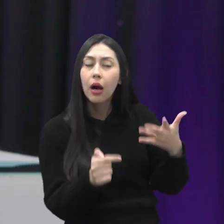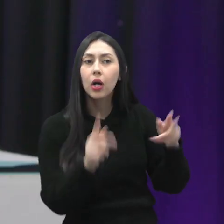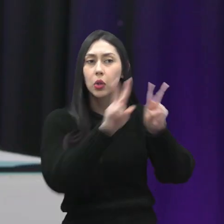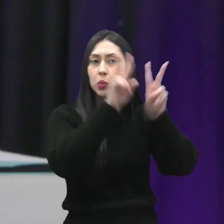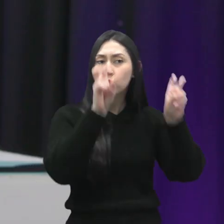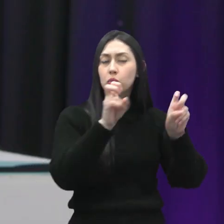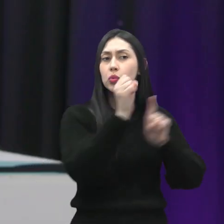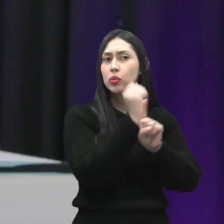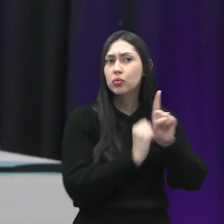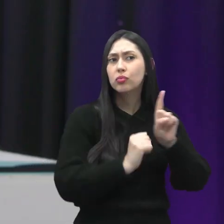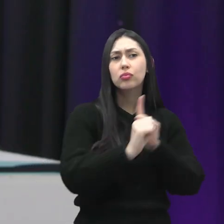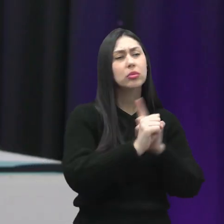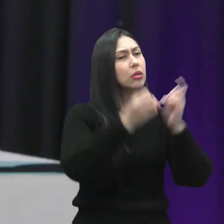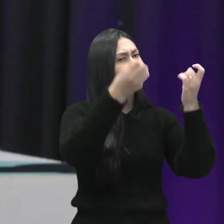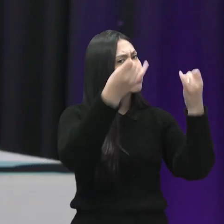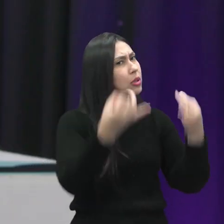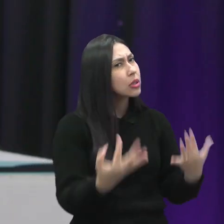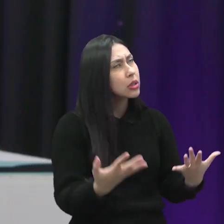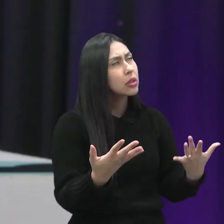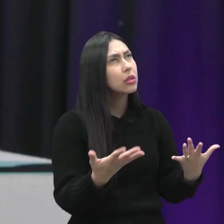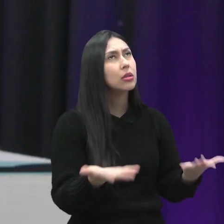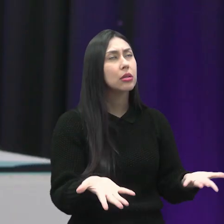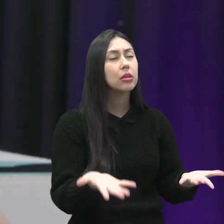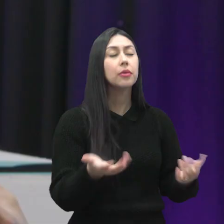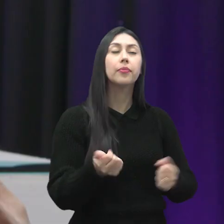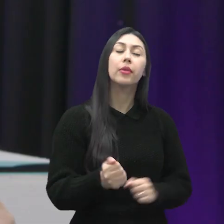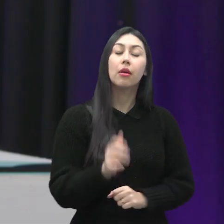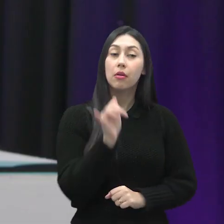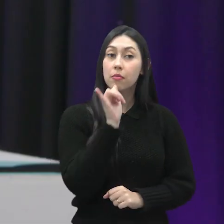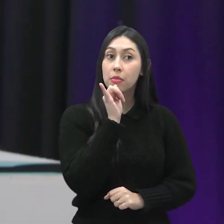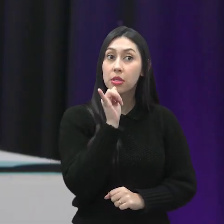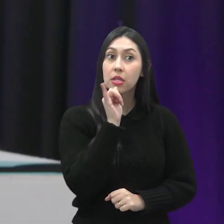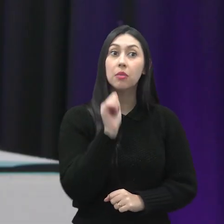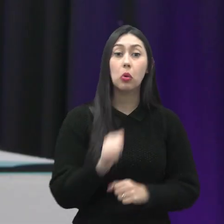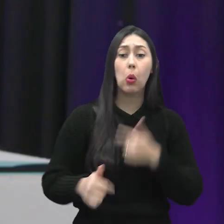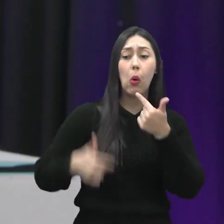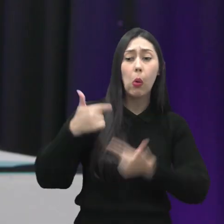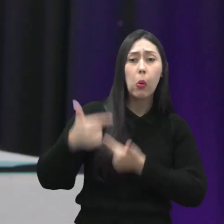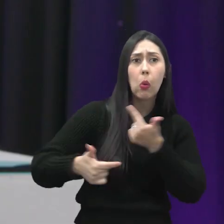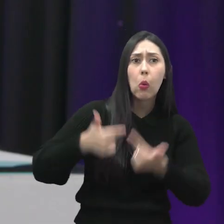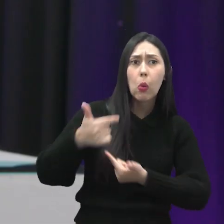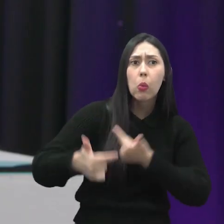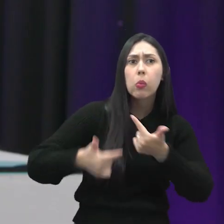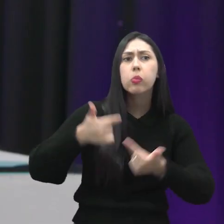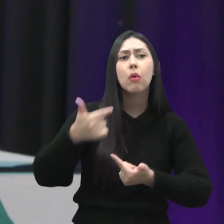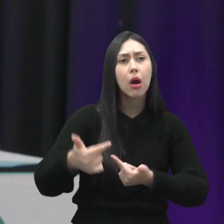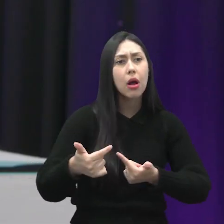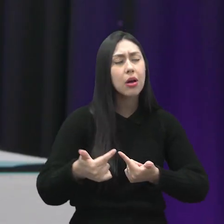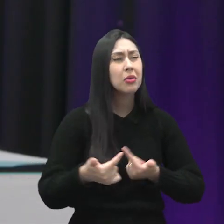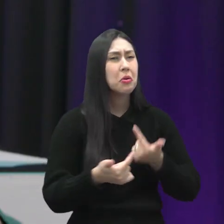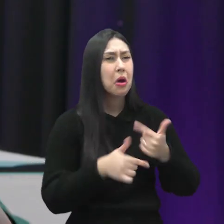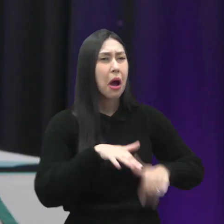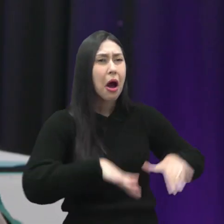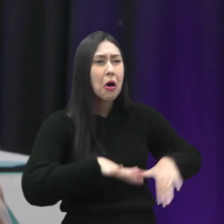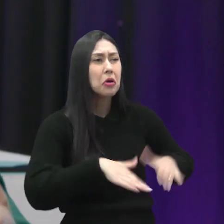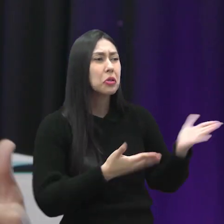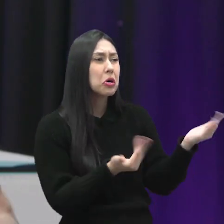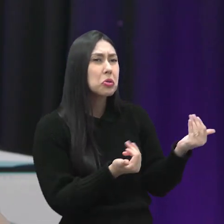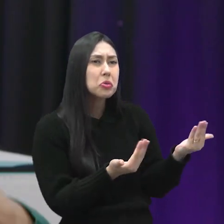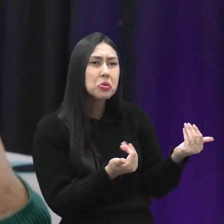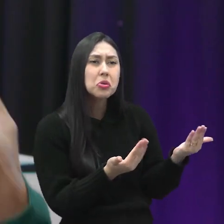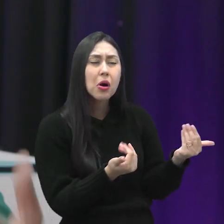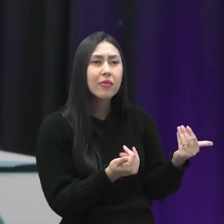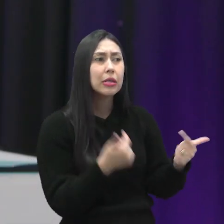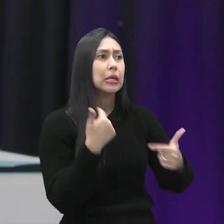talvez possam explicar um pouco isso, não é? A questão do mercado de trabalho, a questão desse jovem muitas vezes ficar muito